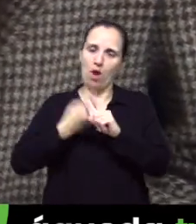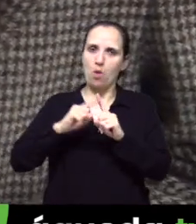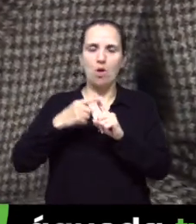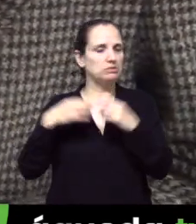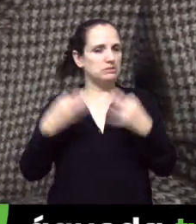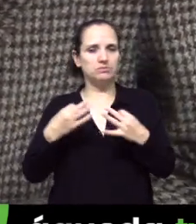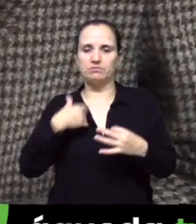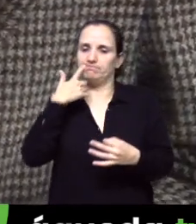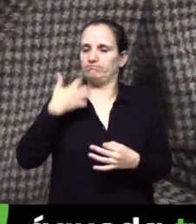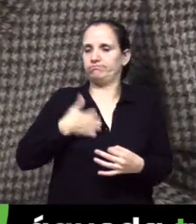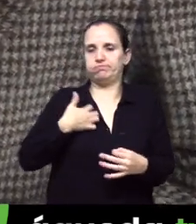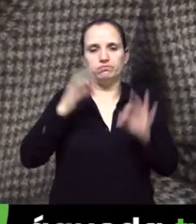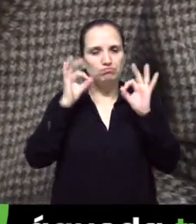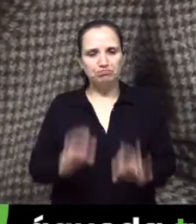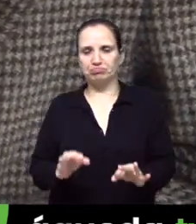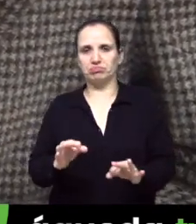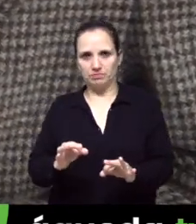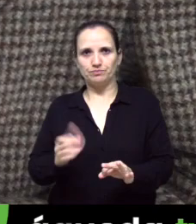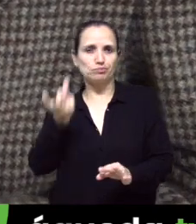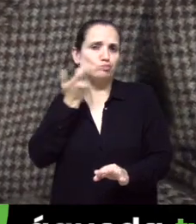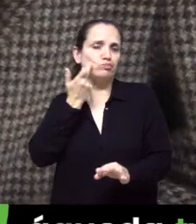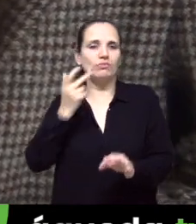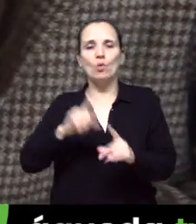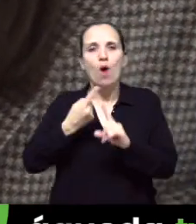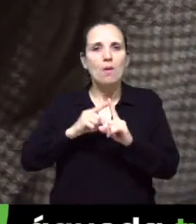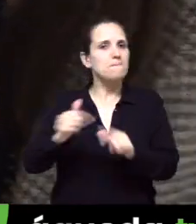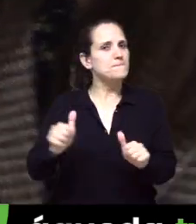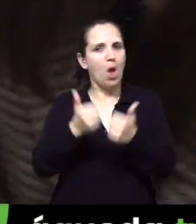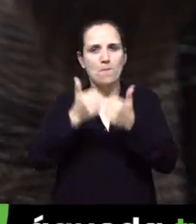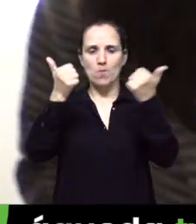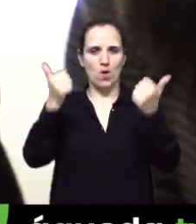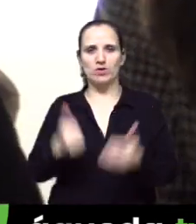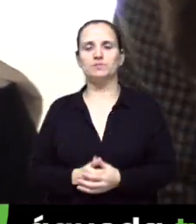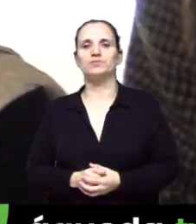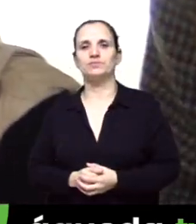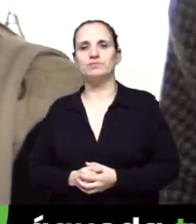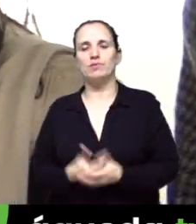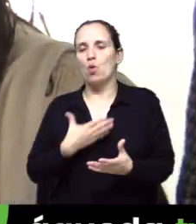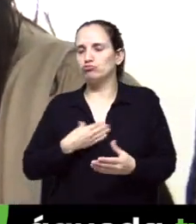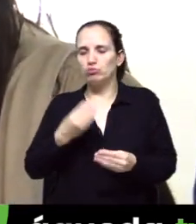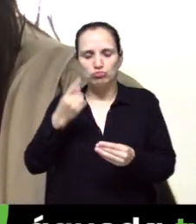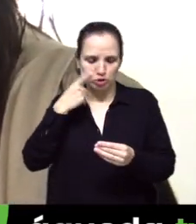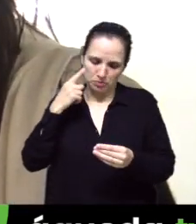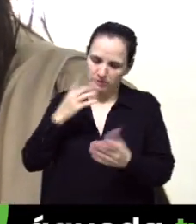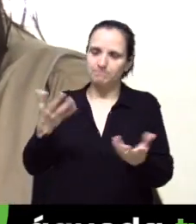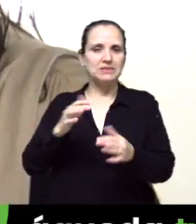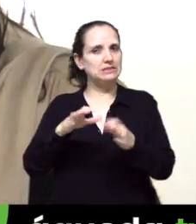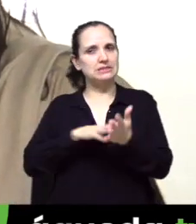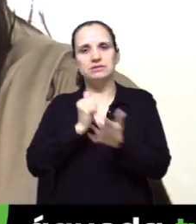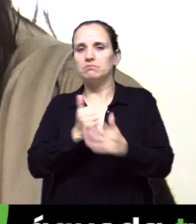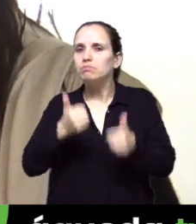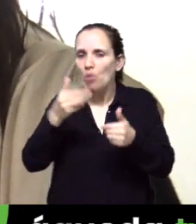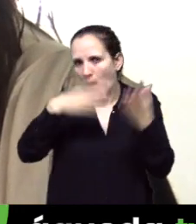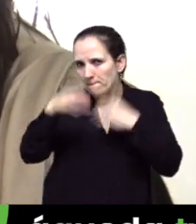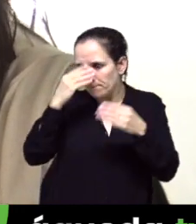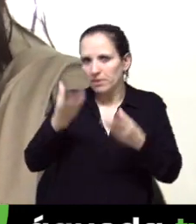de ano para ano vai cada vez ser melhor. Gostei muito da experiência, é sempre bom aprendermos mais com tanto os concorrentes